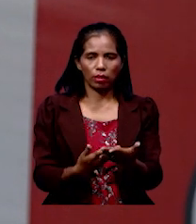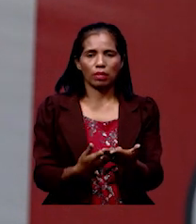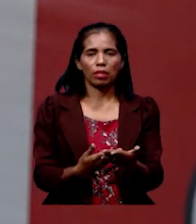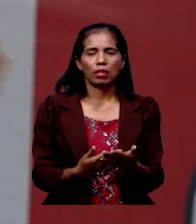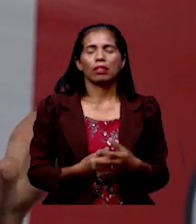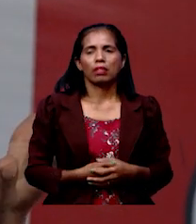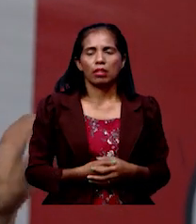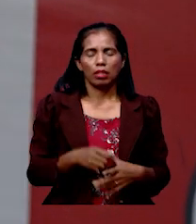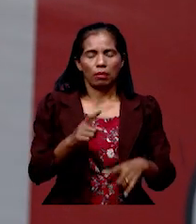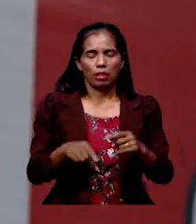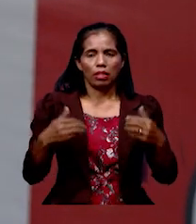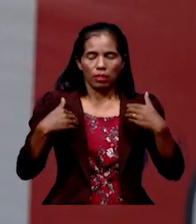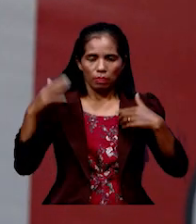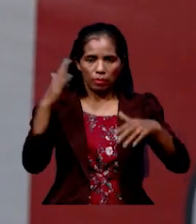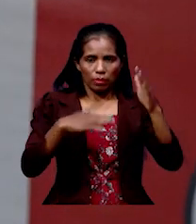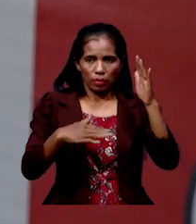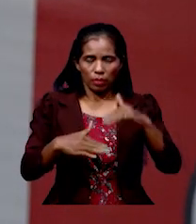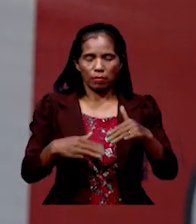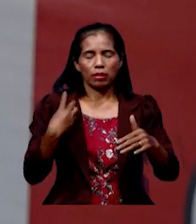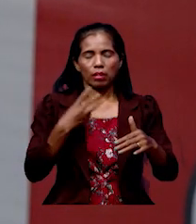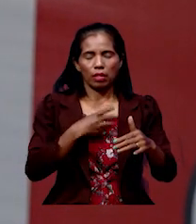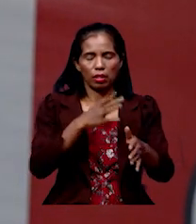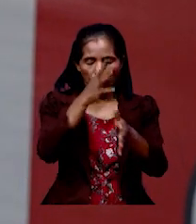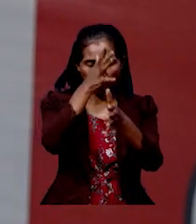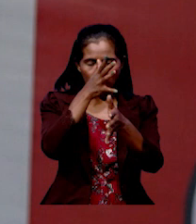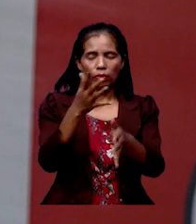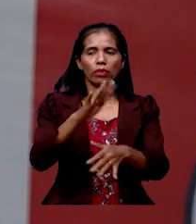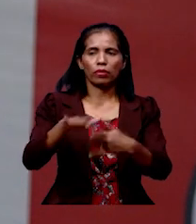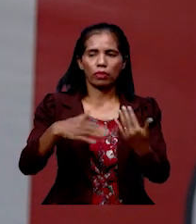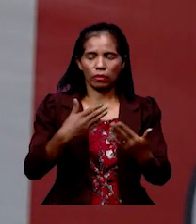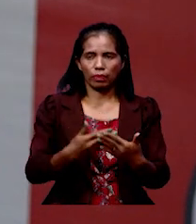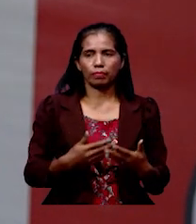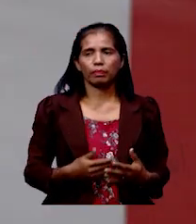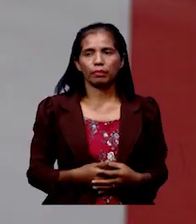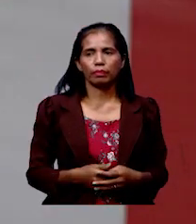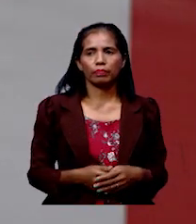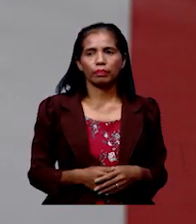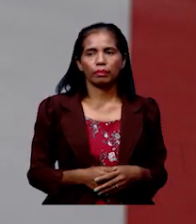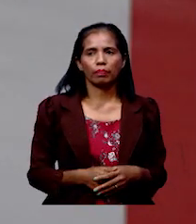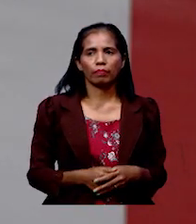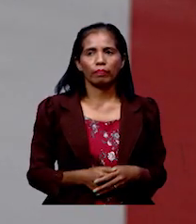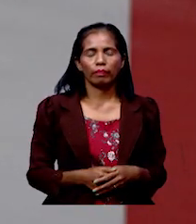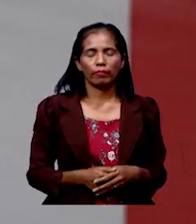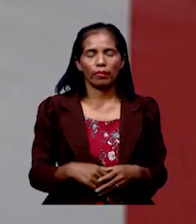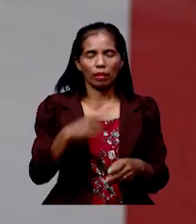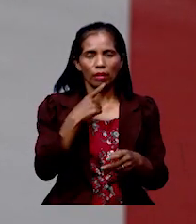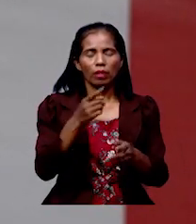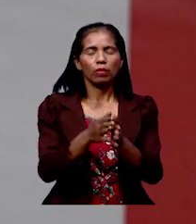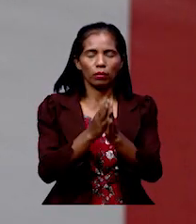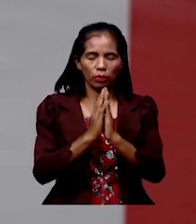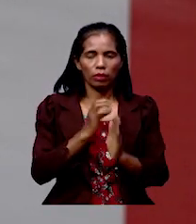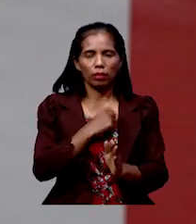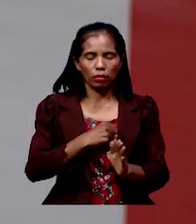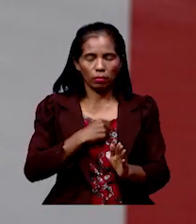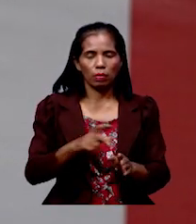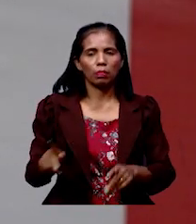beke amigável ba itania katua sira para tia relasaun dia ba malu na fatin. Porta-voz Nemos, uso desculpa para o